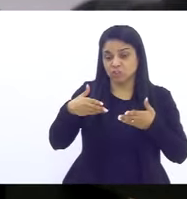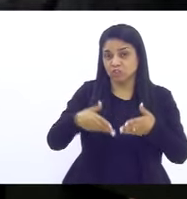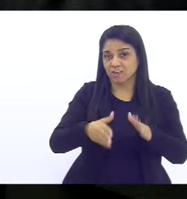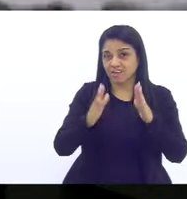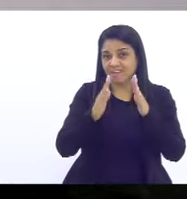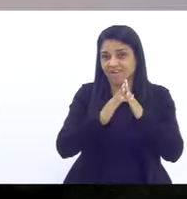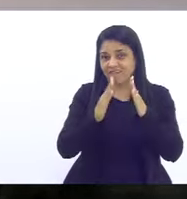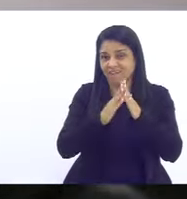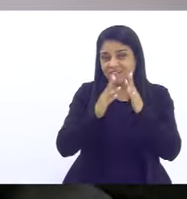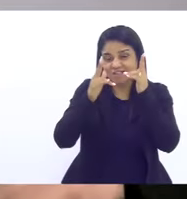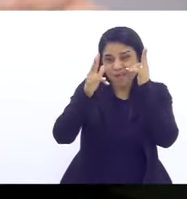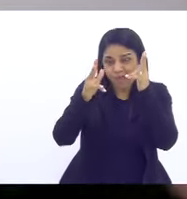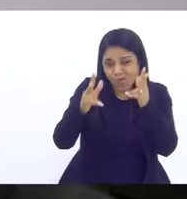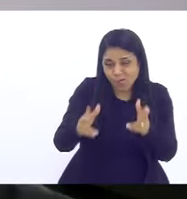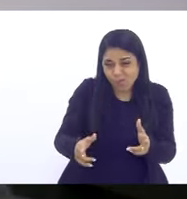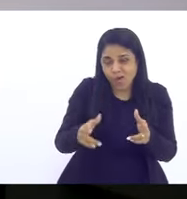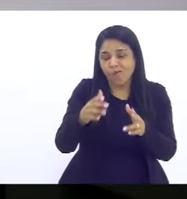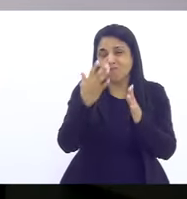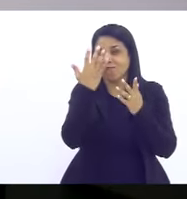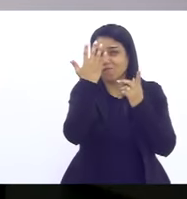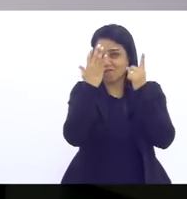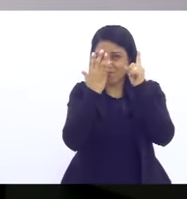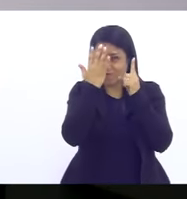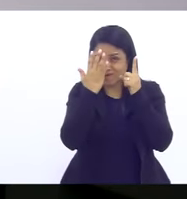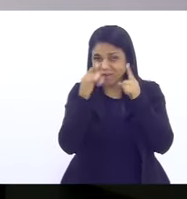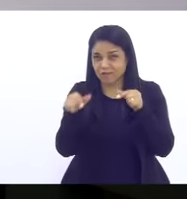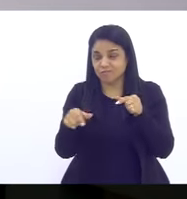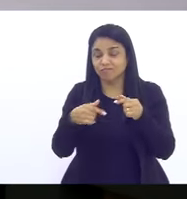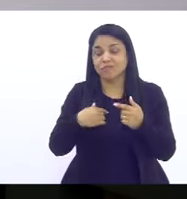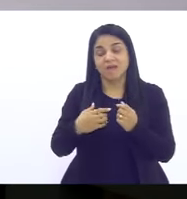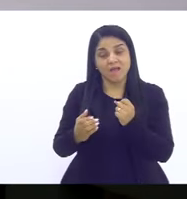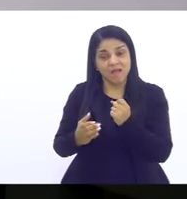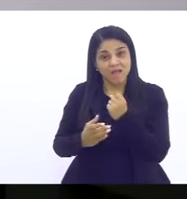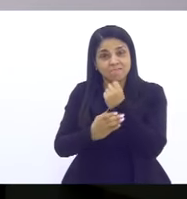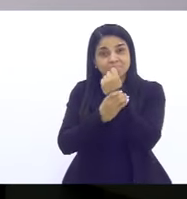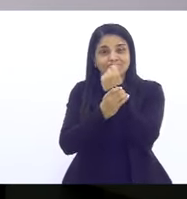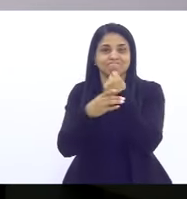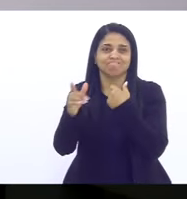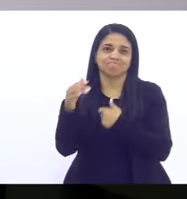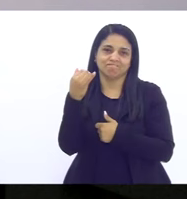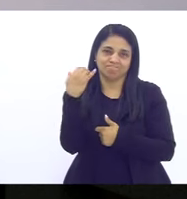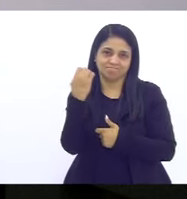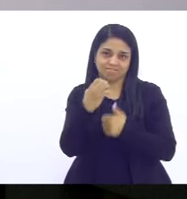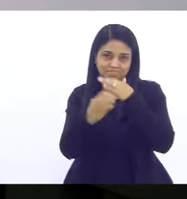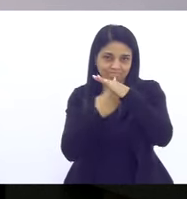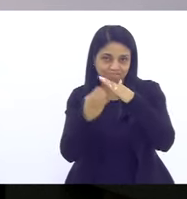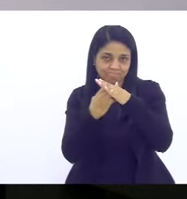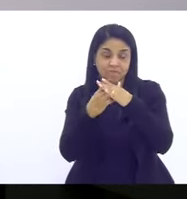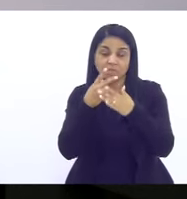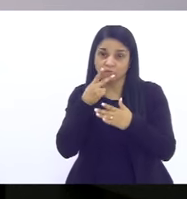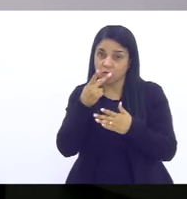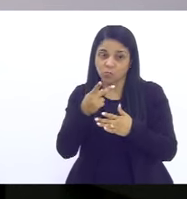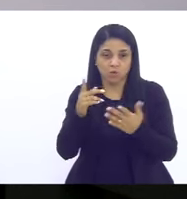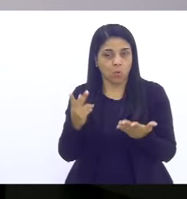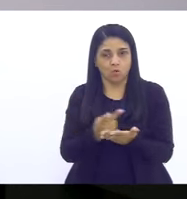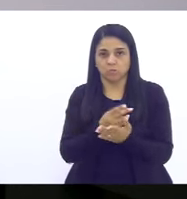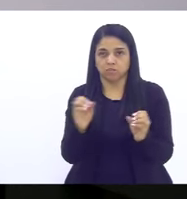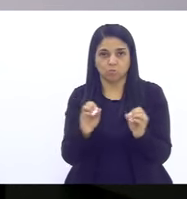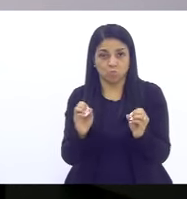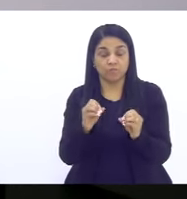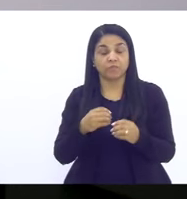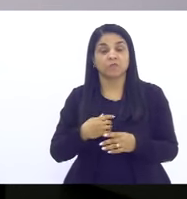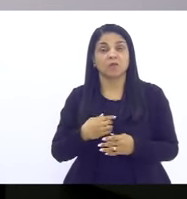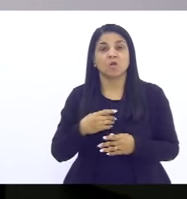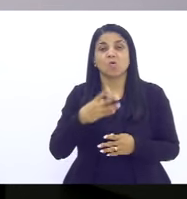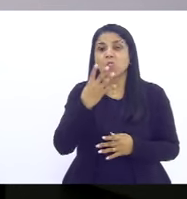filme que a gente viveu em fevereiro, que foi assegurado pela empresa que não aconteceria de novo e que aconteceu ainda pior. De estragar bairros aí, mais de 30% da cidade há 4 dias